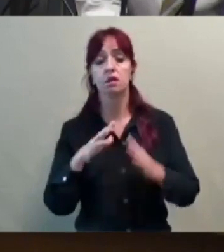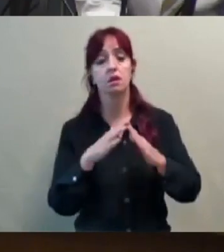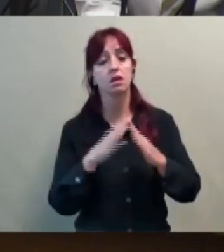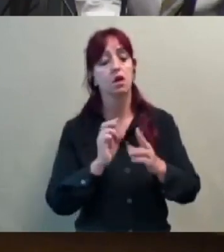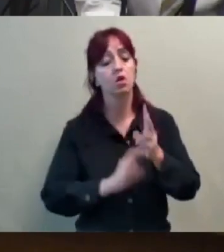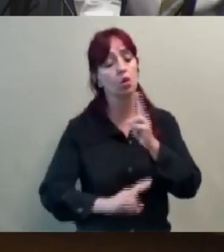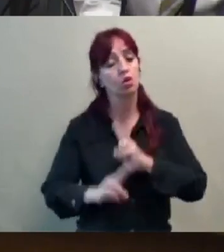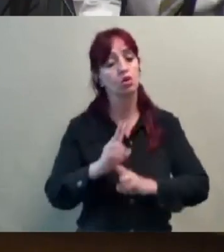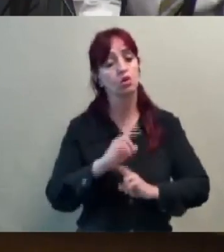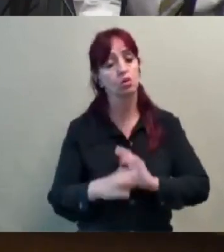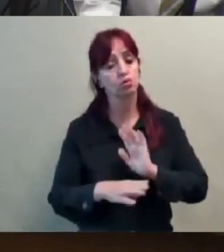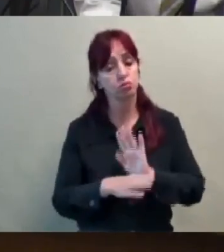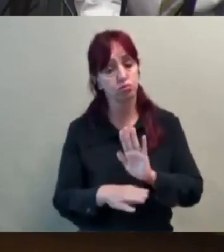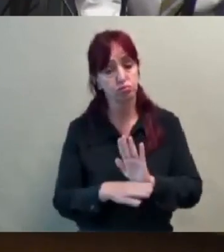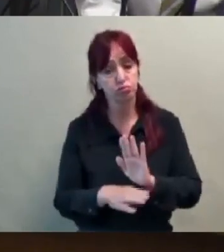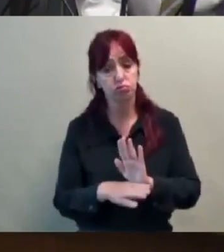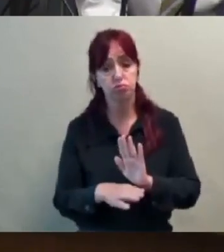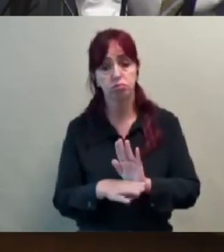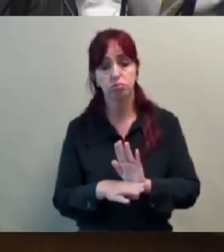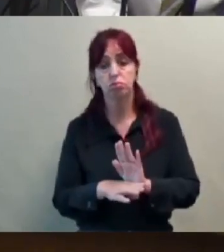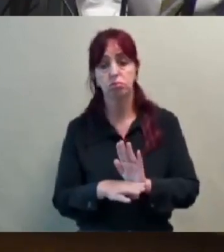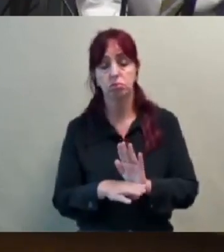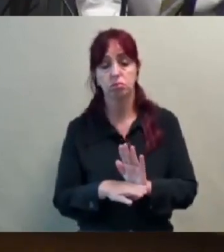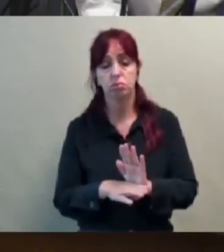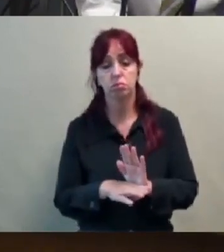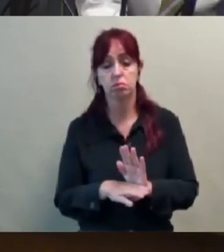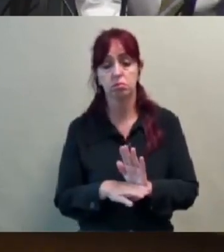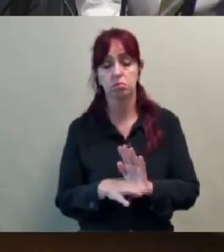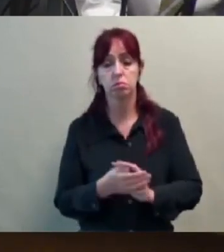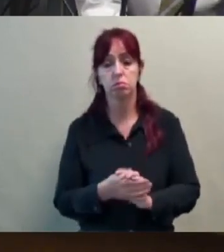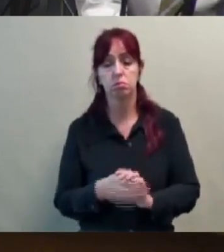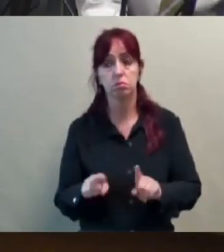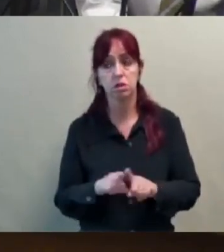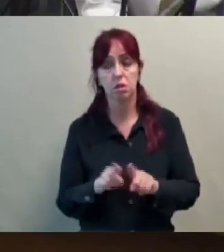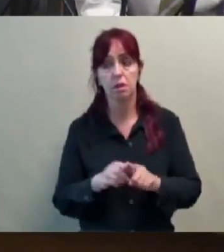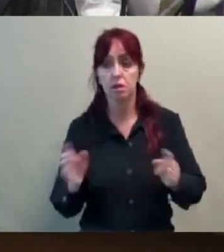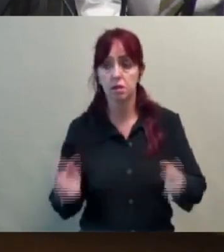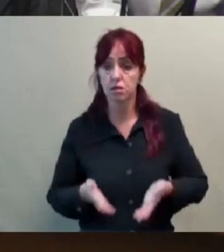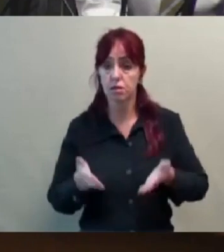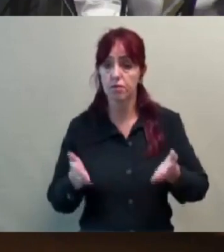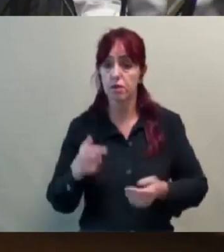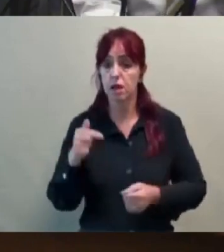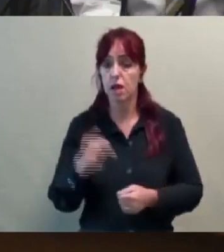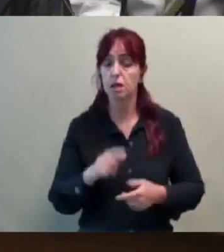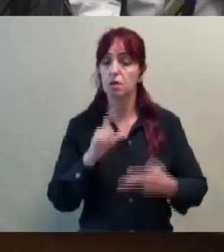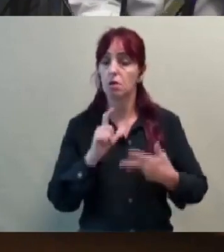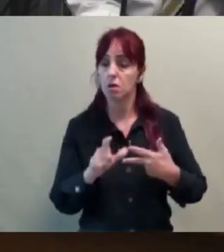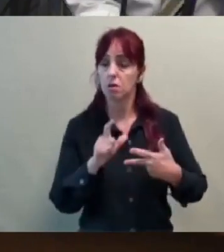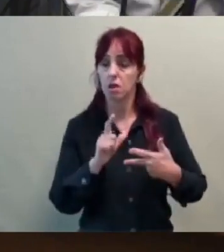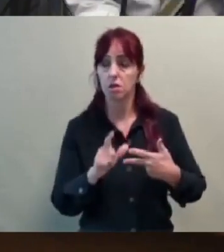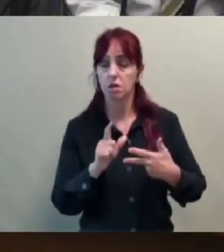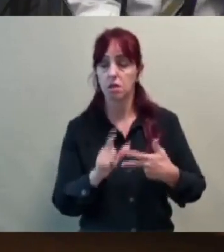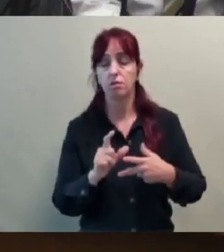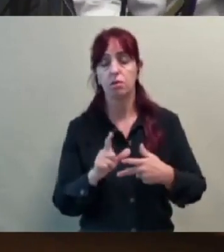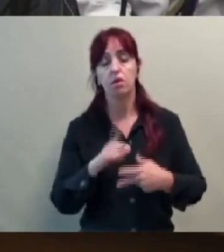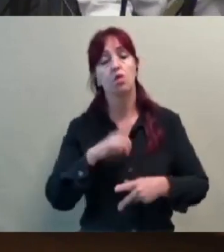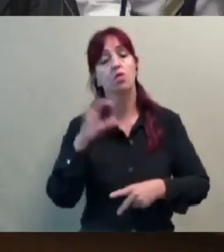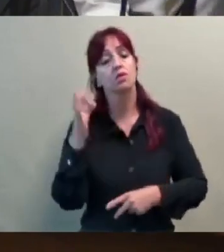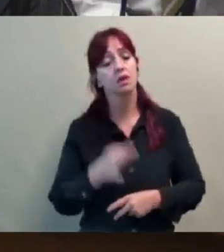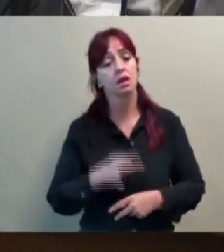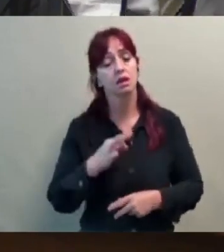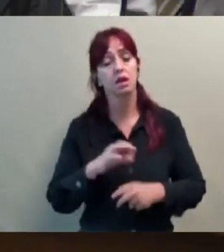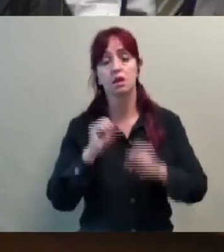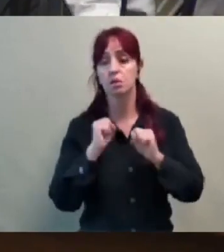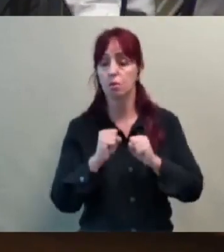sua colaboração, a sua dedicação aqui no Legislativo, que com certeza no Poder